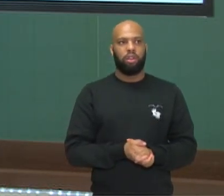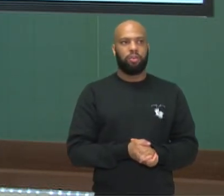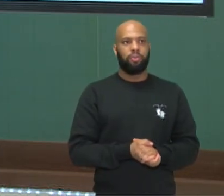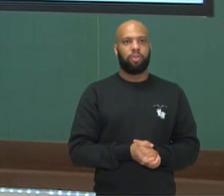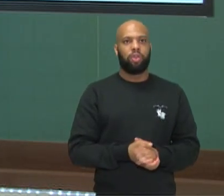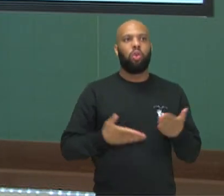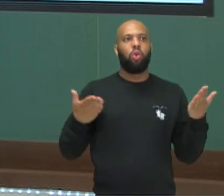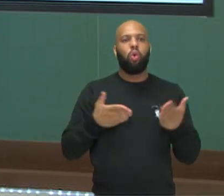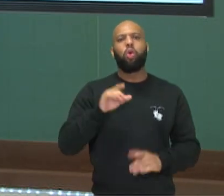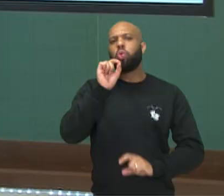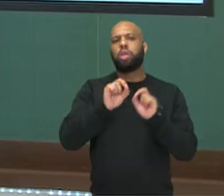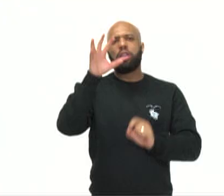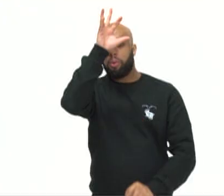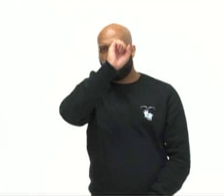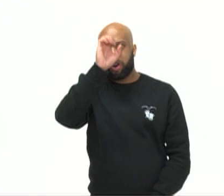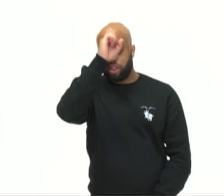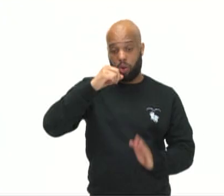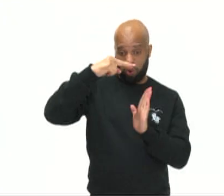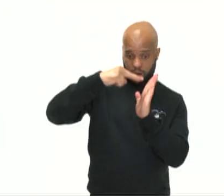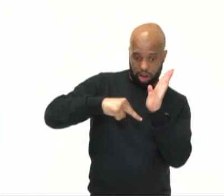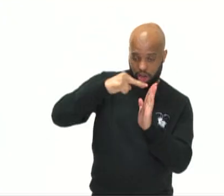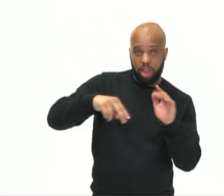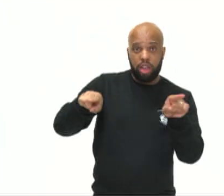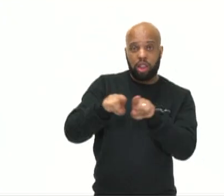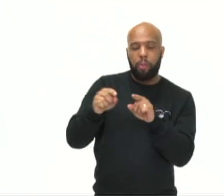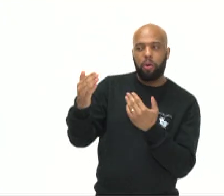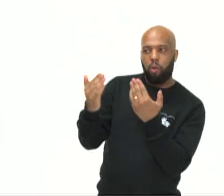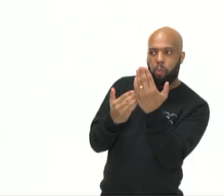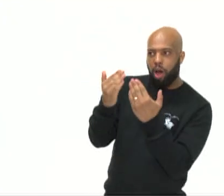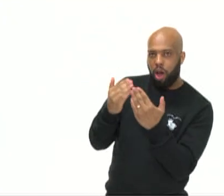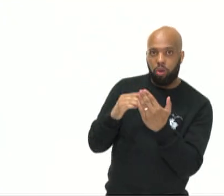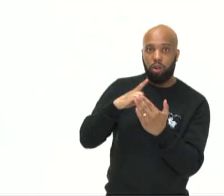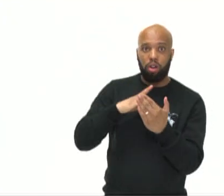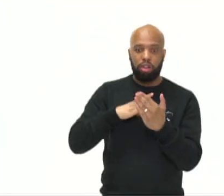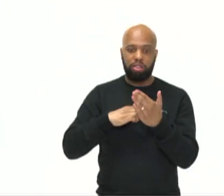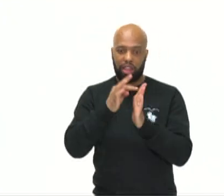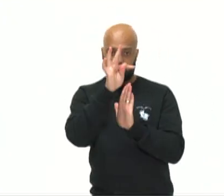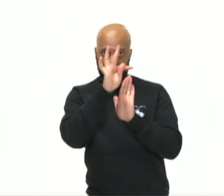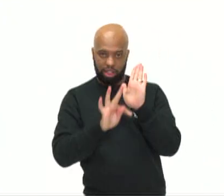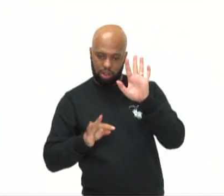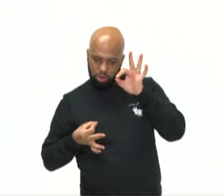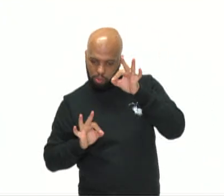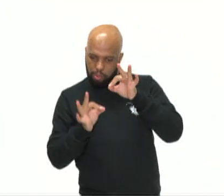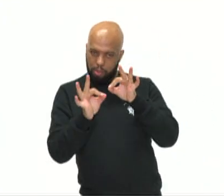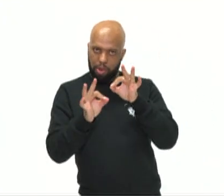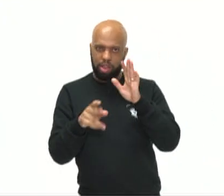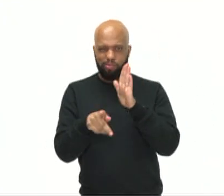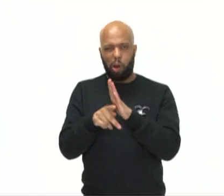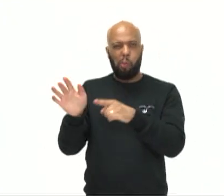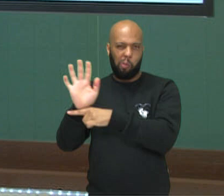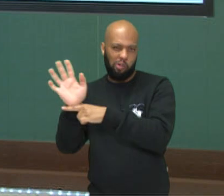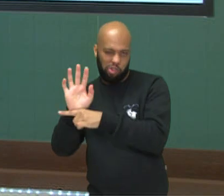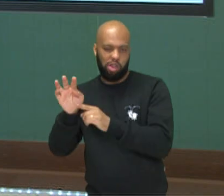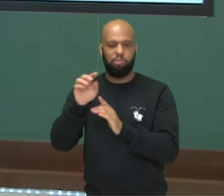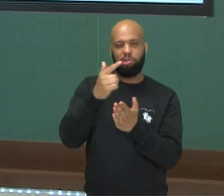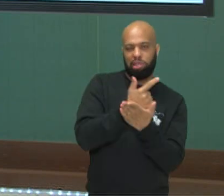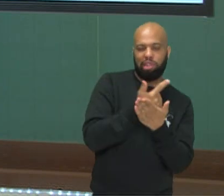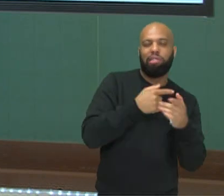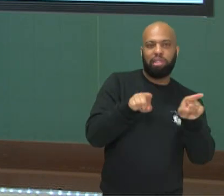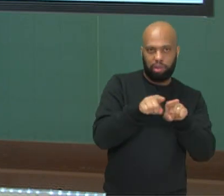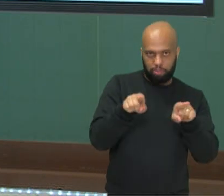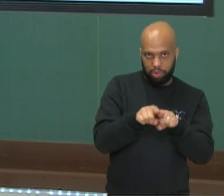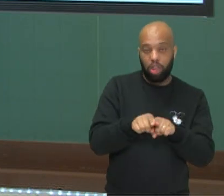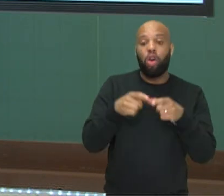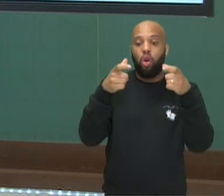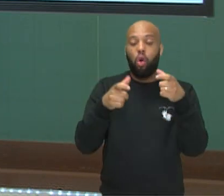E hoje nós lemos e comparamos sinopse em dois suportes, internet e contracapa. Então a sinopse, ela é